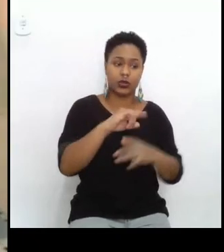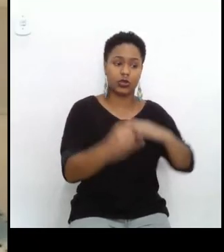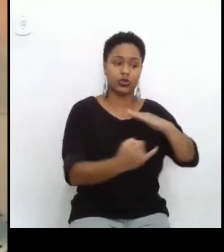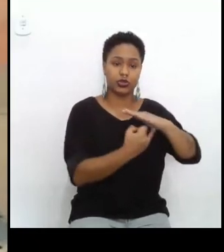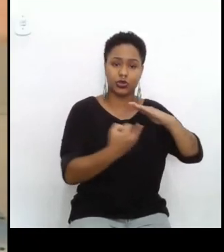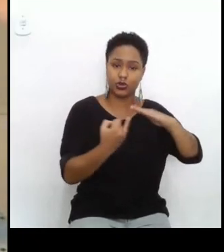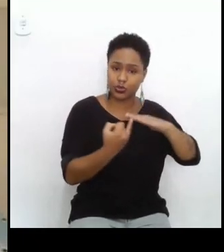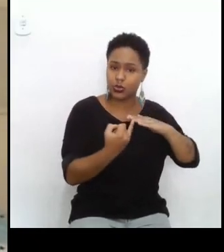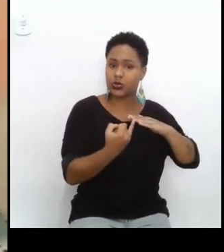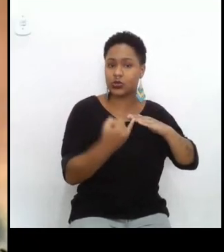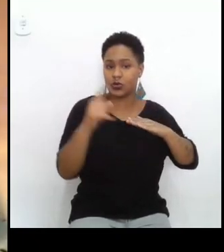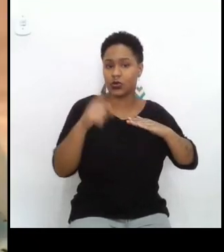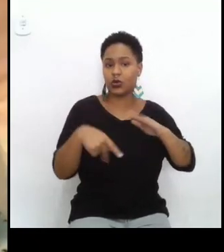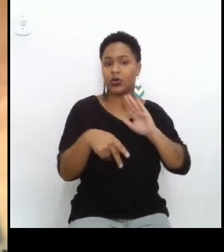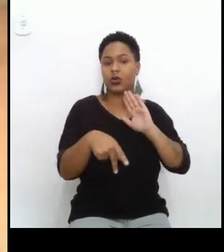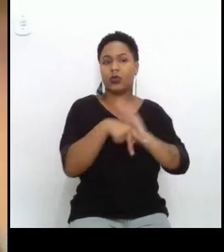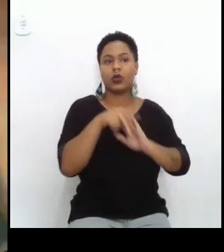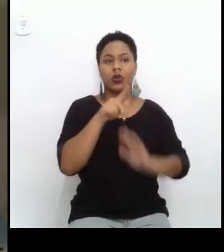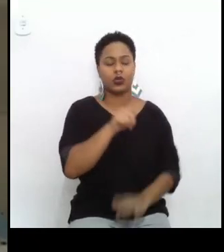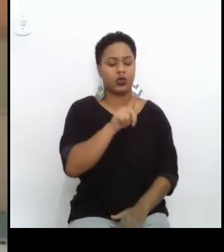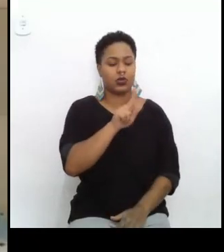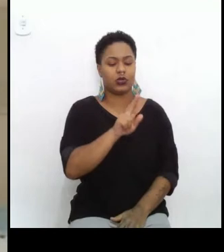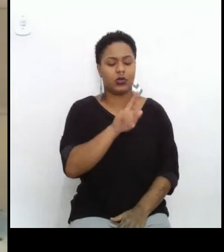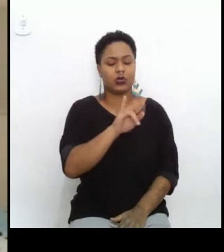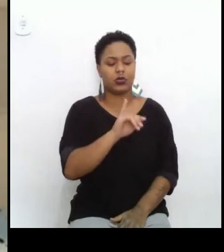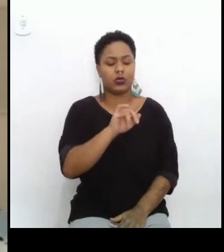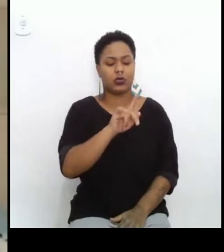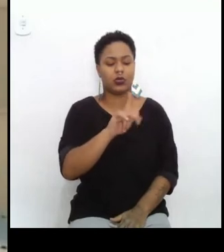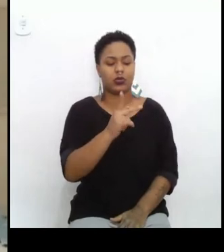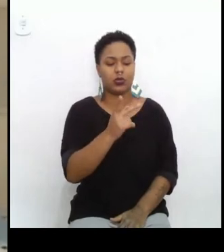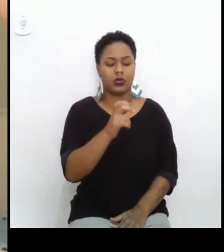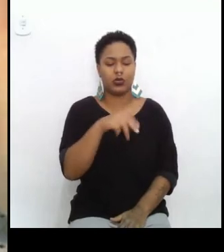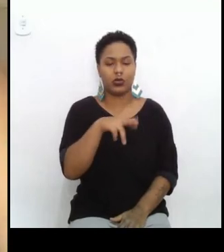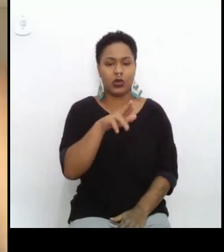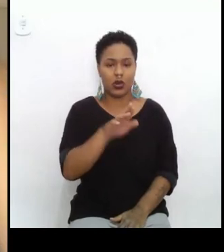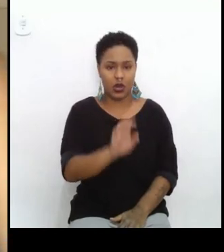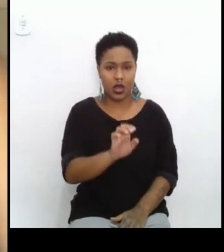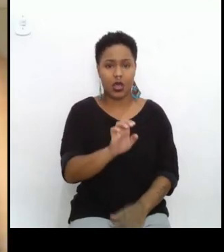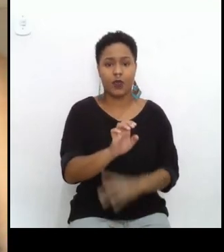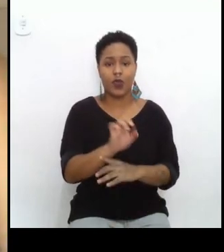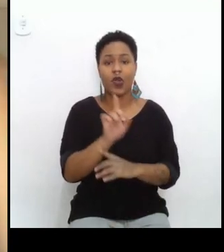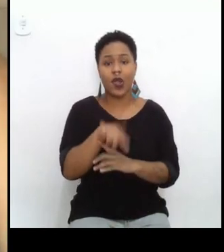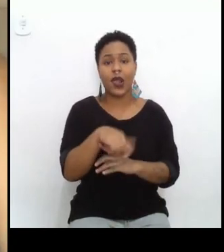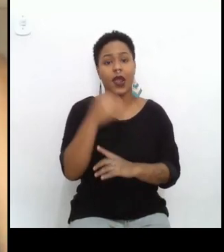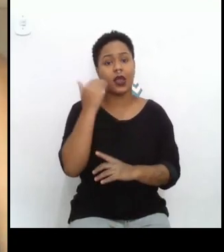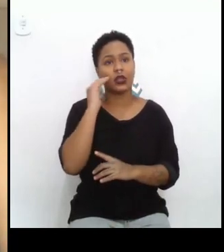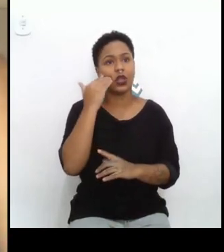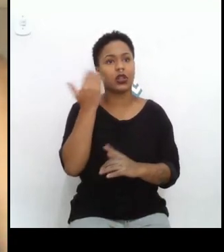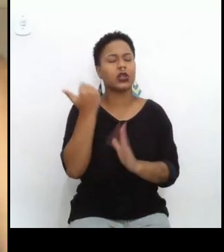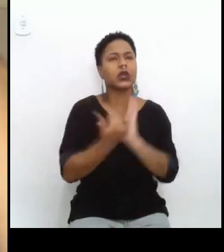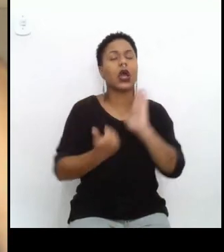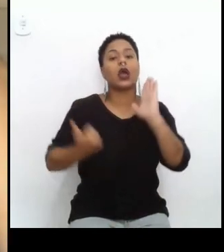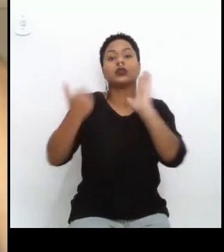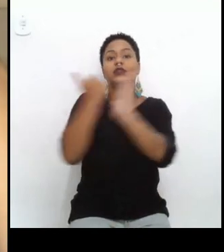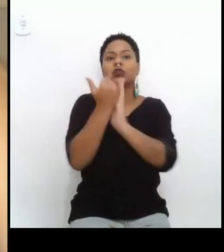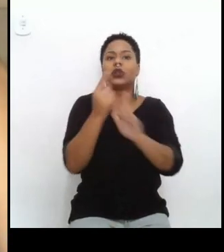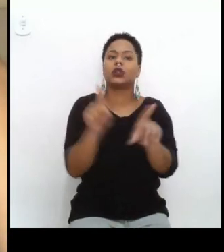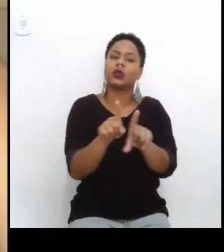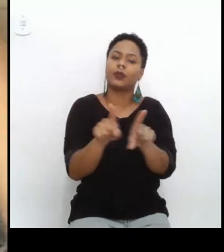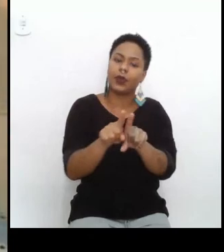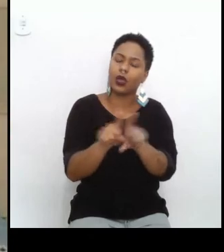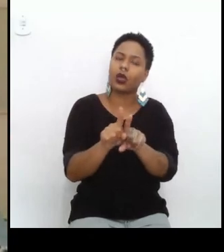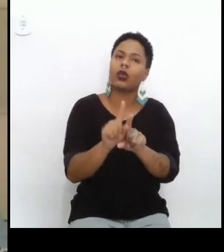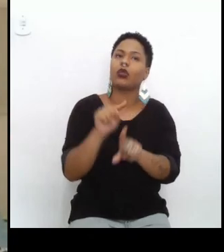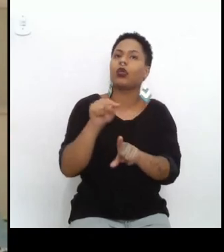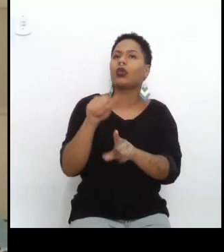assim próprio Guilherme Enfim sei lá acho que é isso também assim acolher Essa radicalidade ela também é